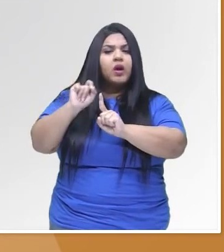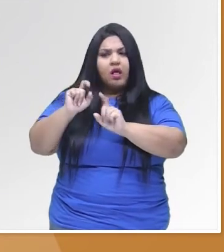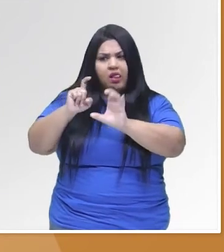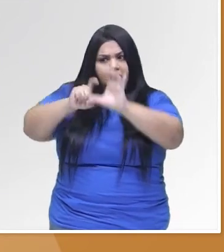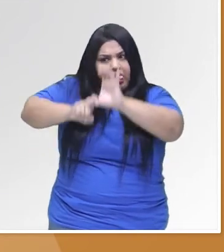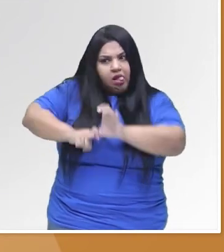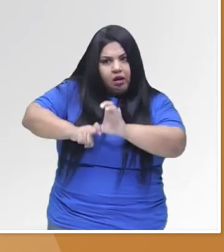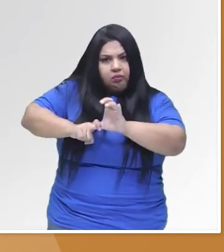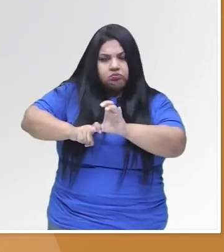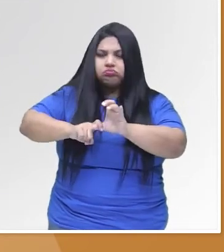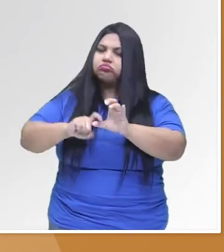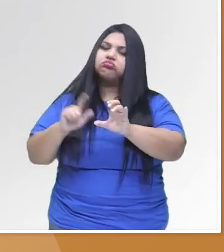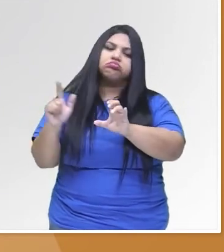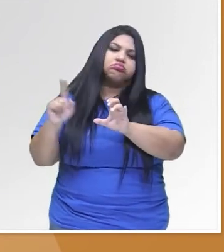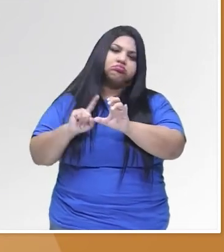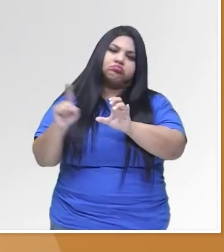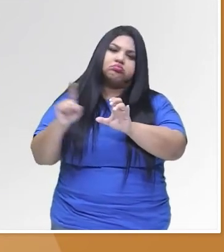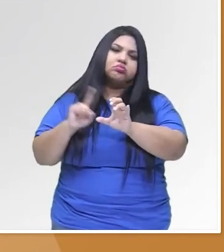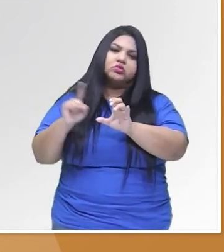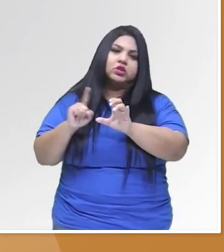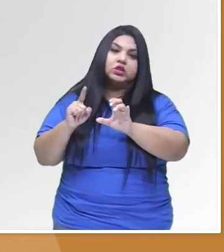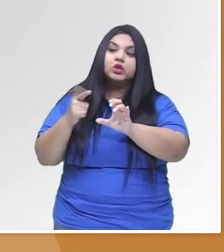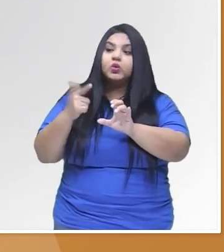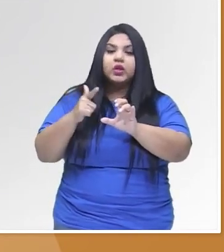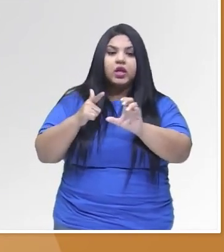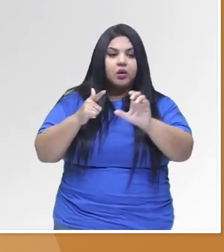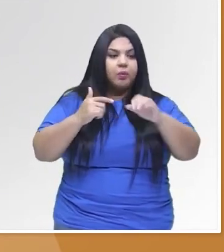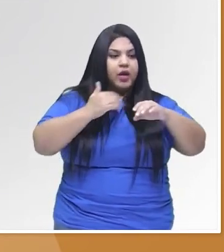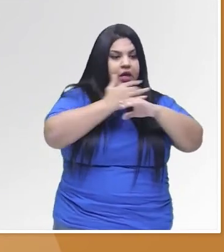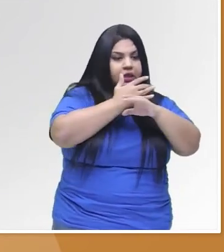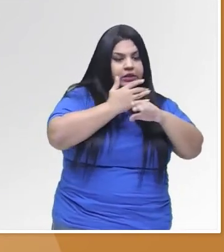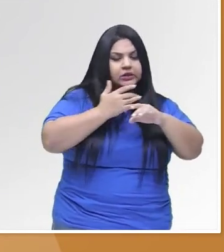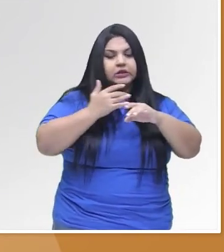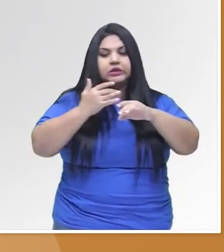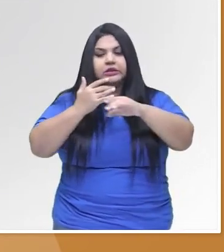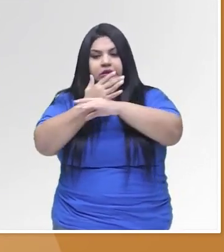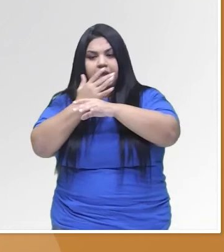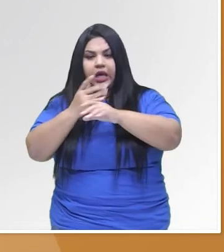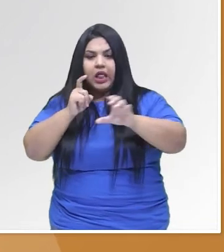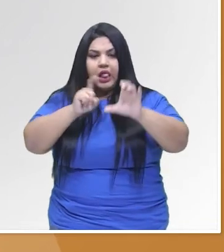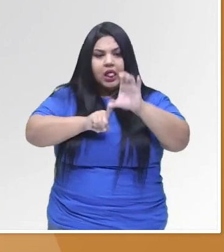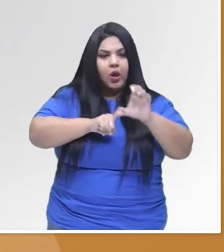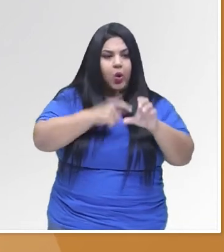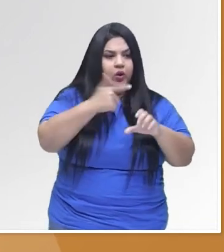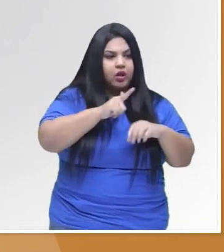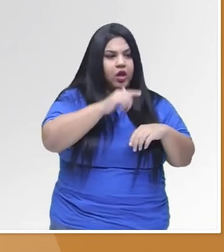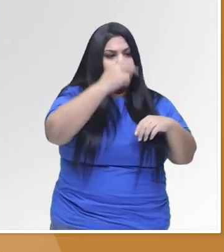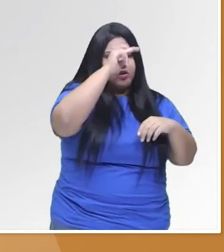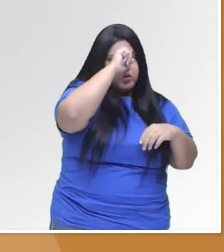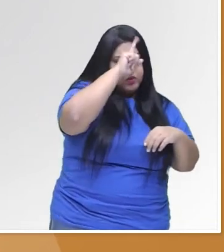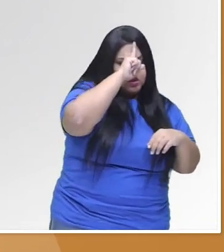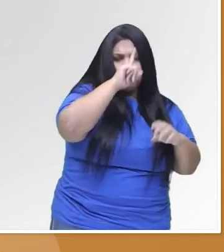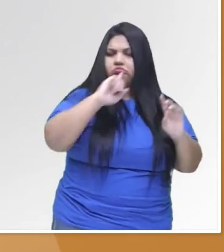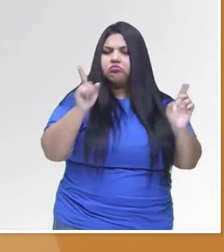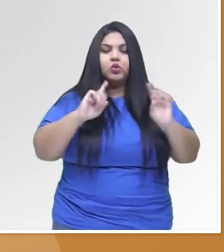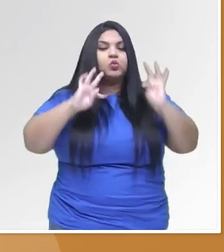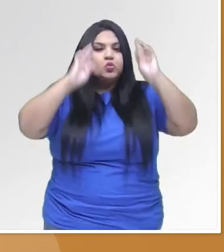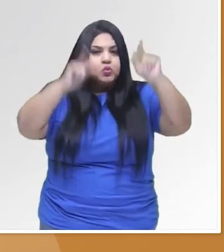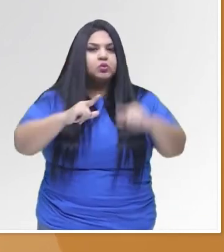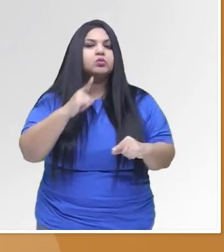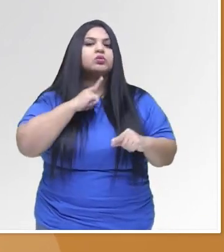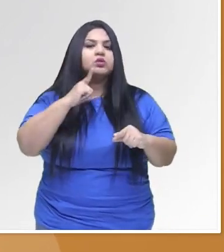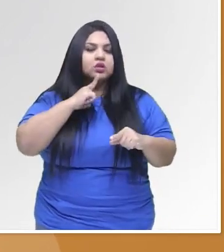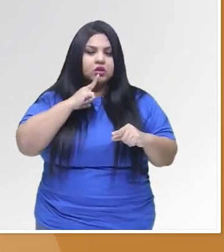das outras. Tá? Não tem uma cidade que tem um posto médico ou cidade que não tem um posto médico. Todas têm. E